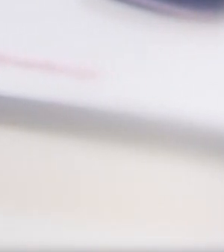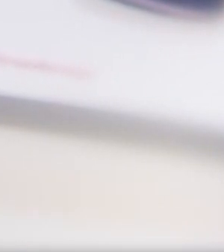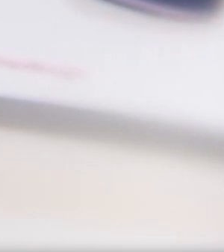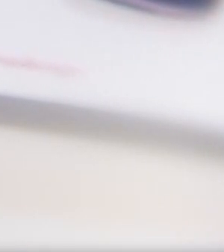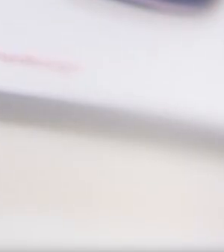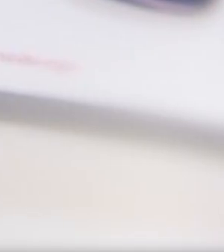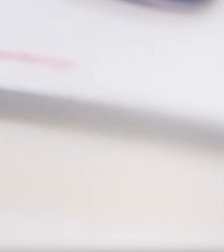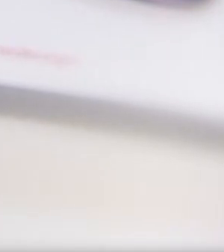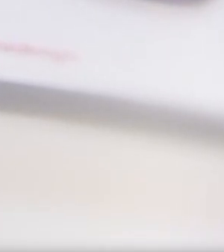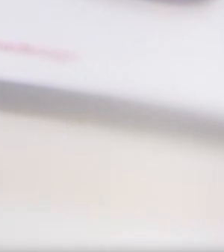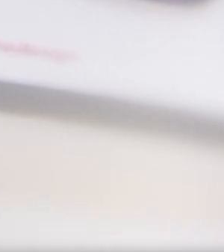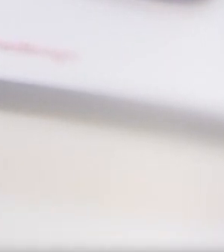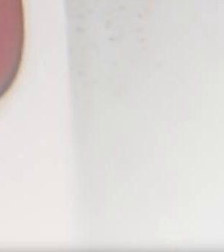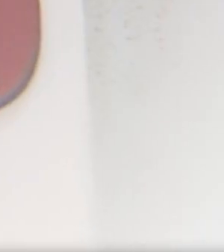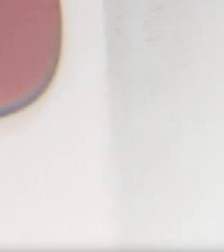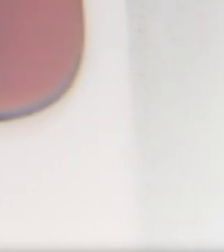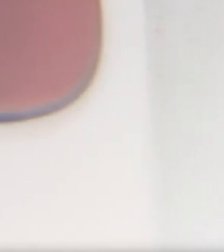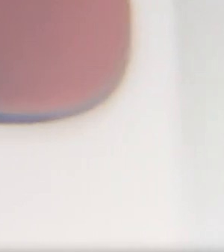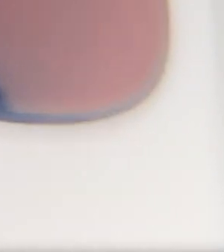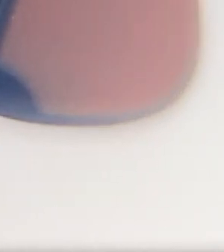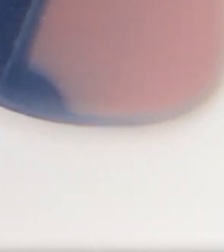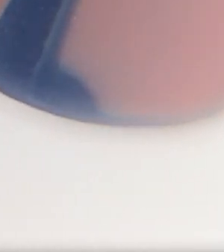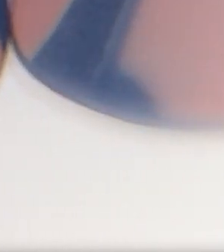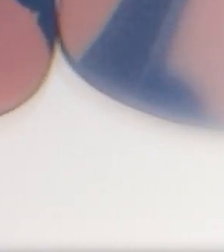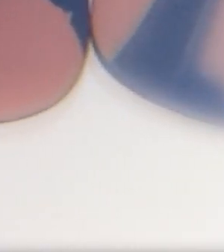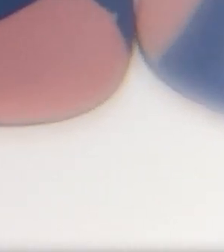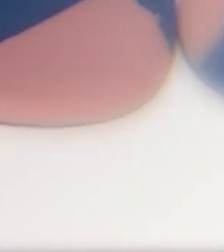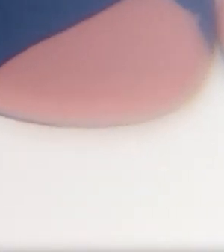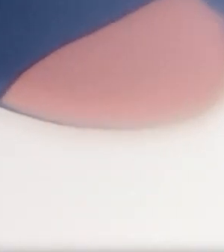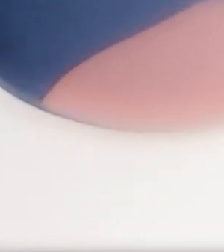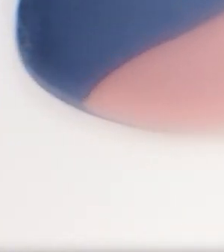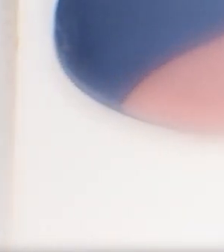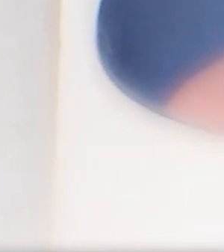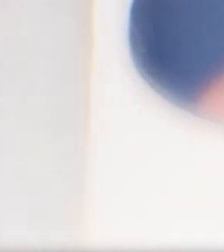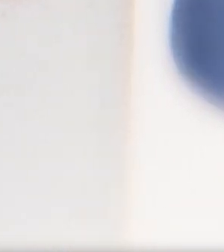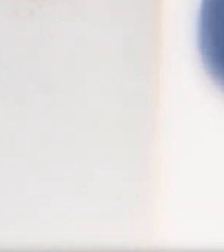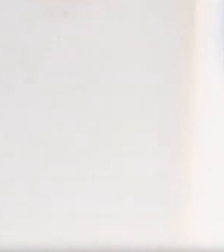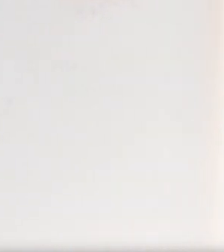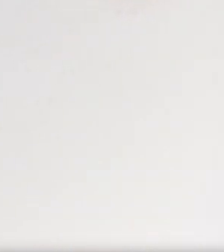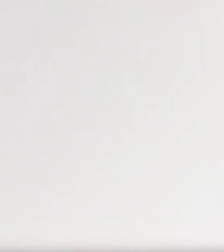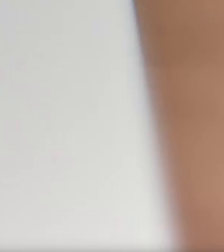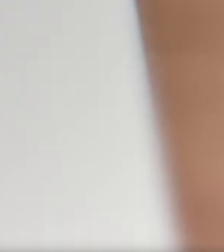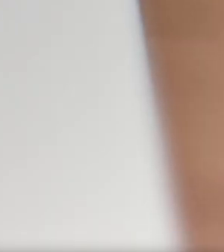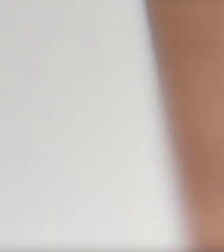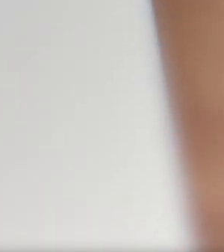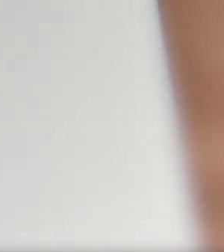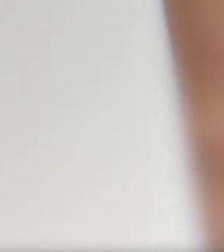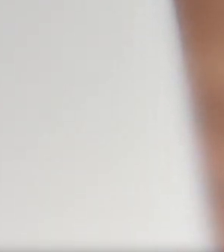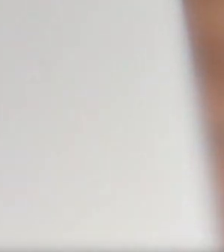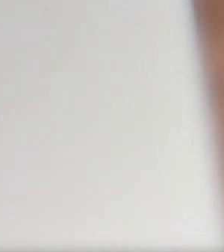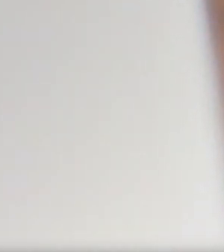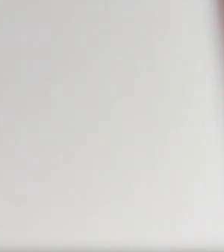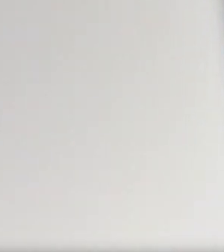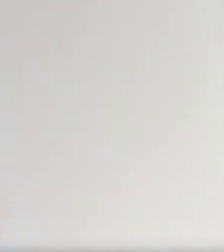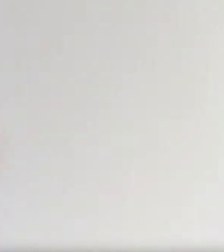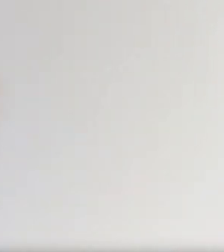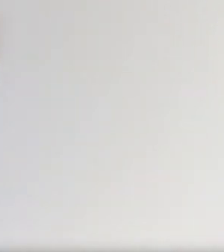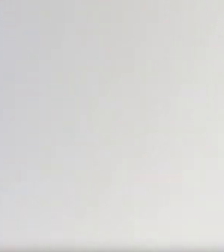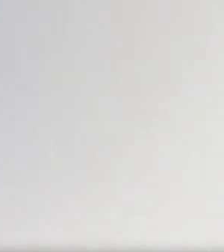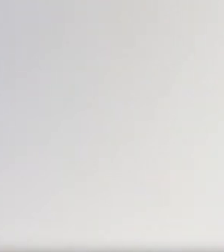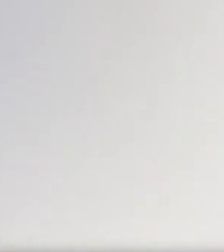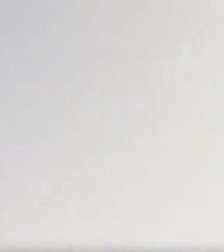Sempre com paciência, cuidado. E a gente tem aqui os 2 nozinhos prontos.